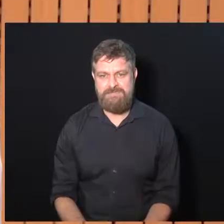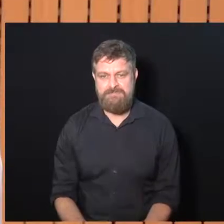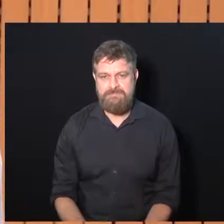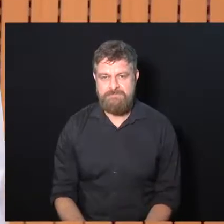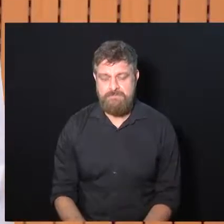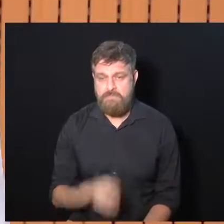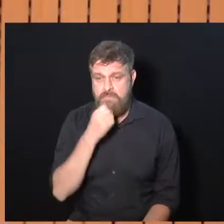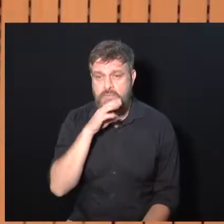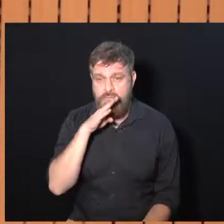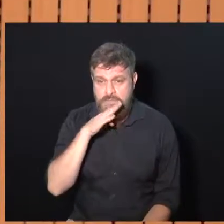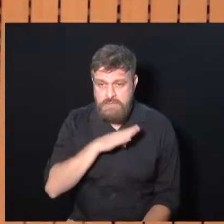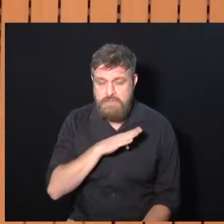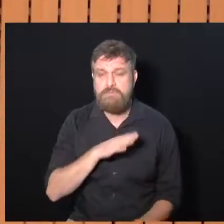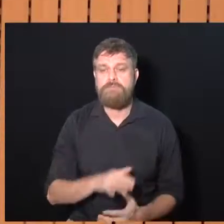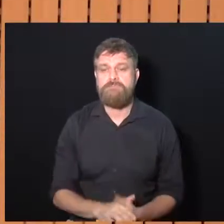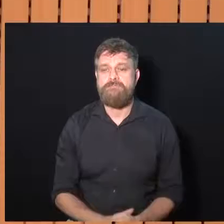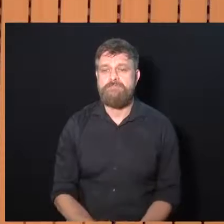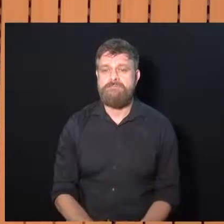Boa tarde.